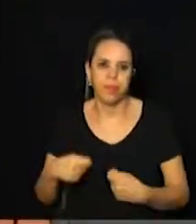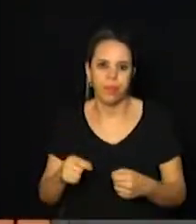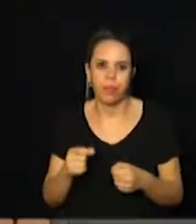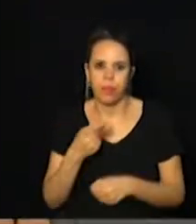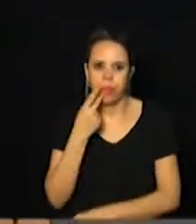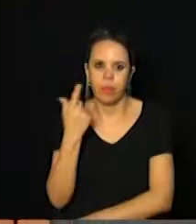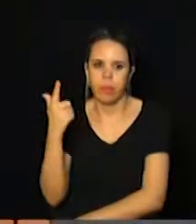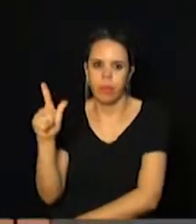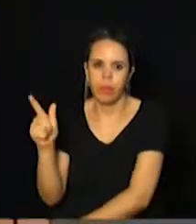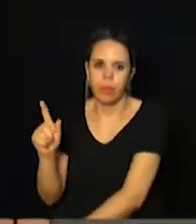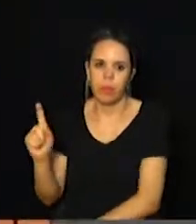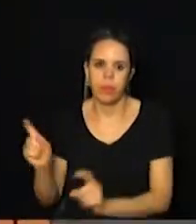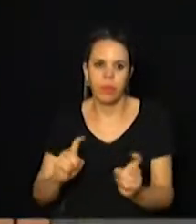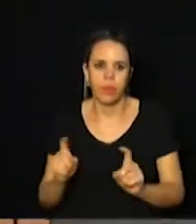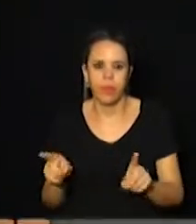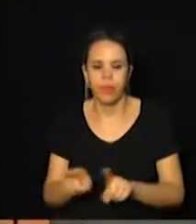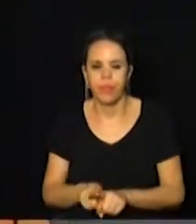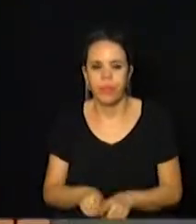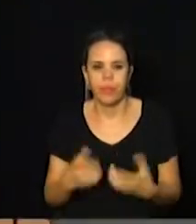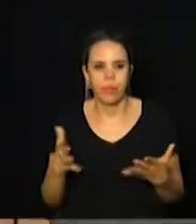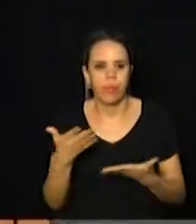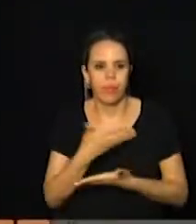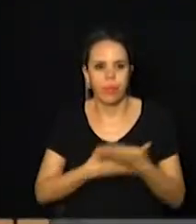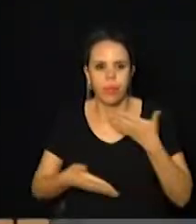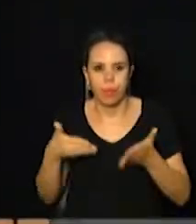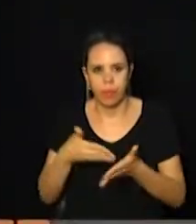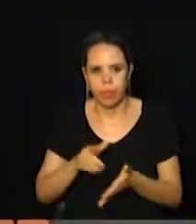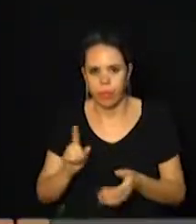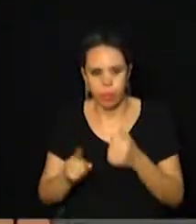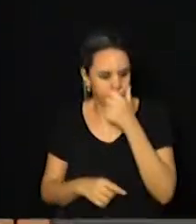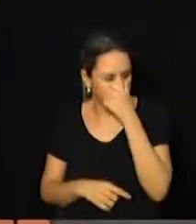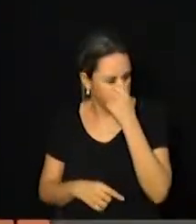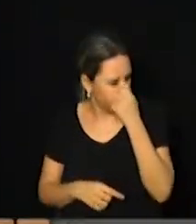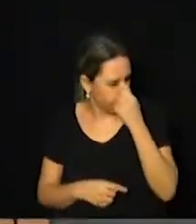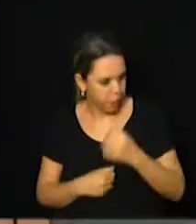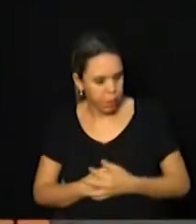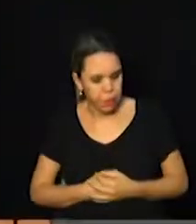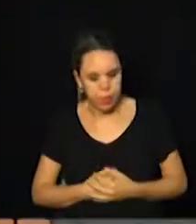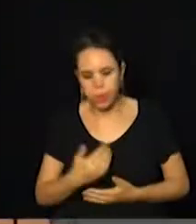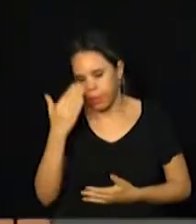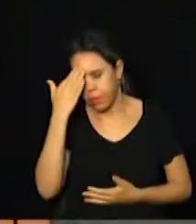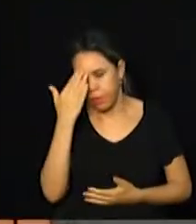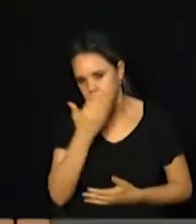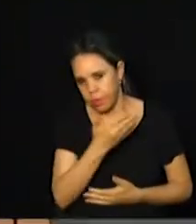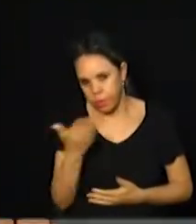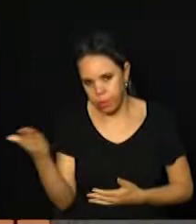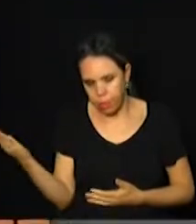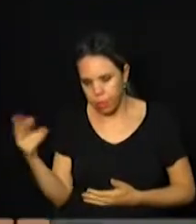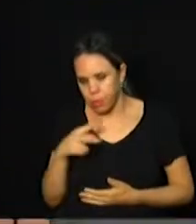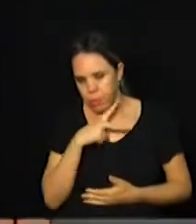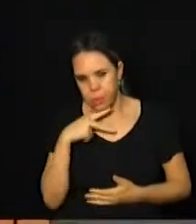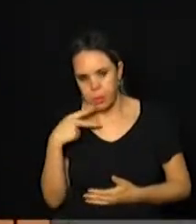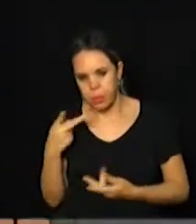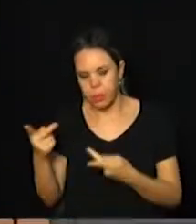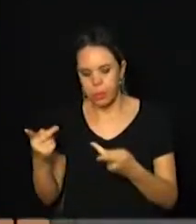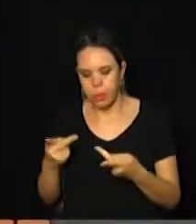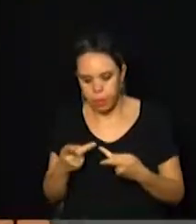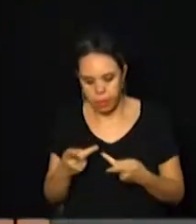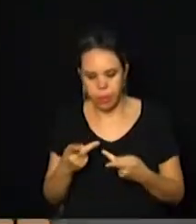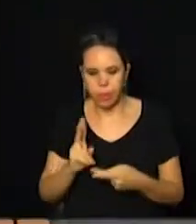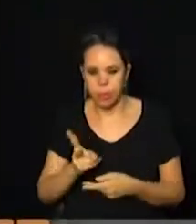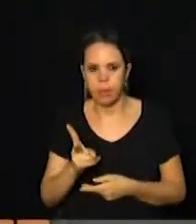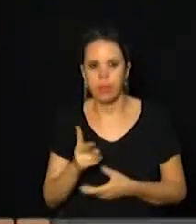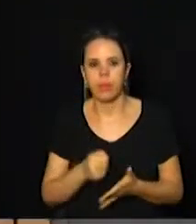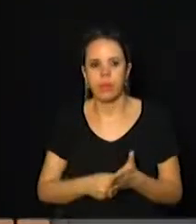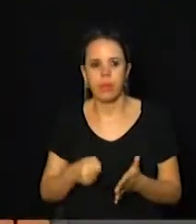precisar falar na outra reunião também e não quero atrapalhar aqui né então agradecer viu primeiro pelo convite